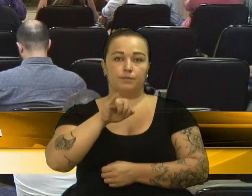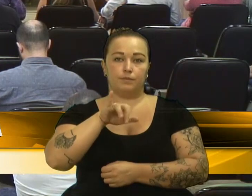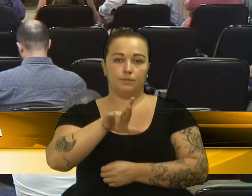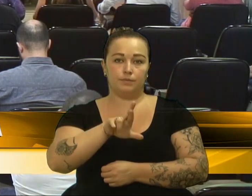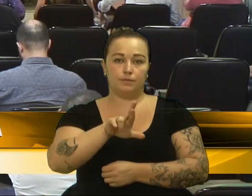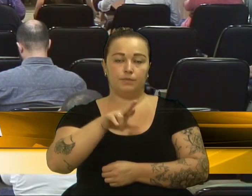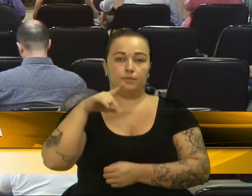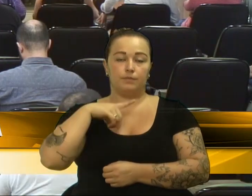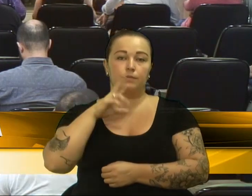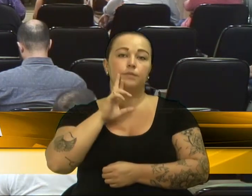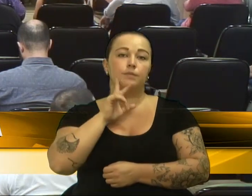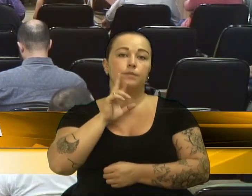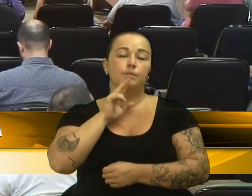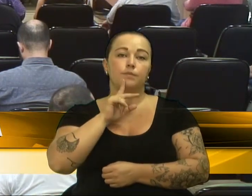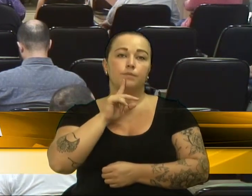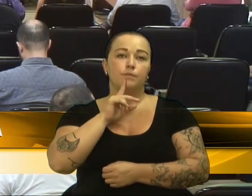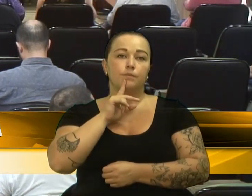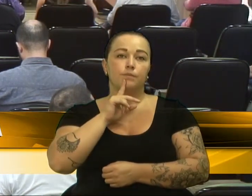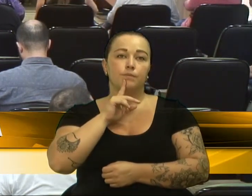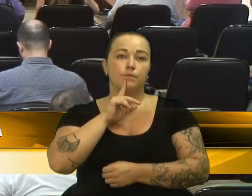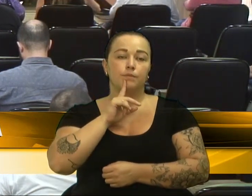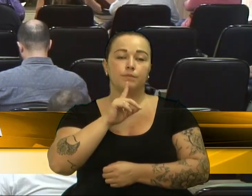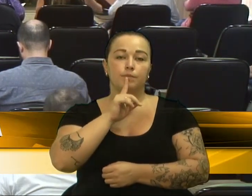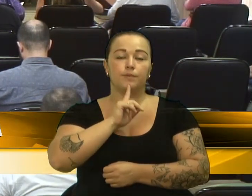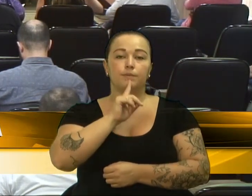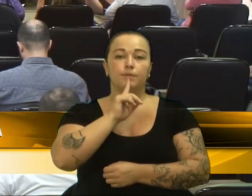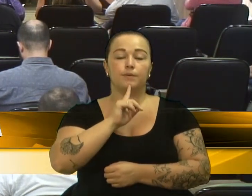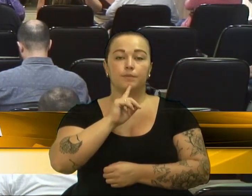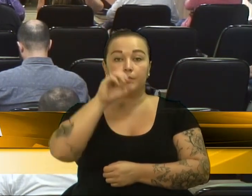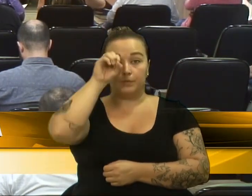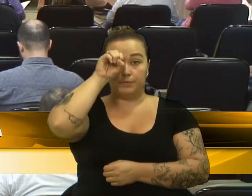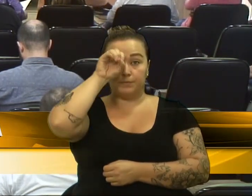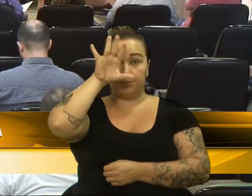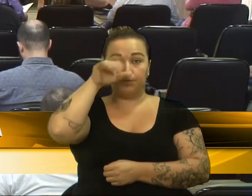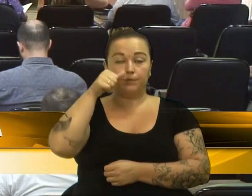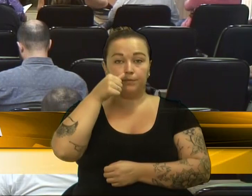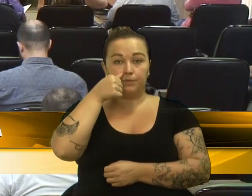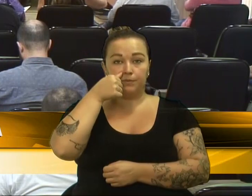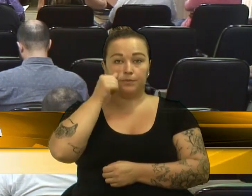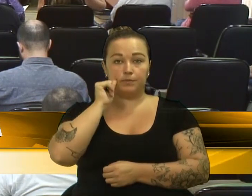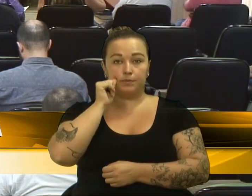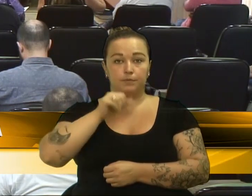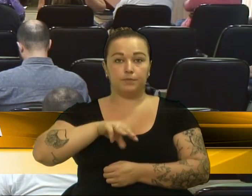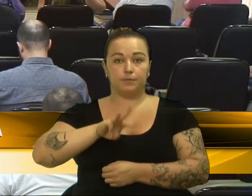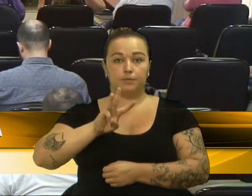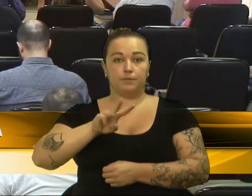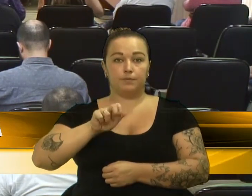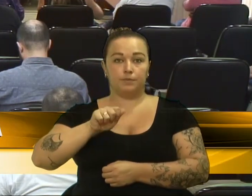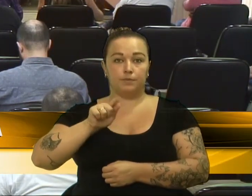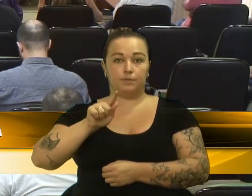Renato Oliveira, Velocino Ex, Paula Iores, Elisandro Fiuza e Wagner Petrini.